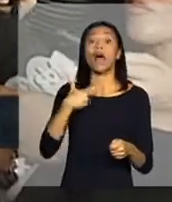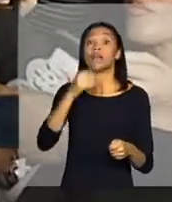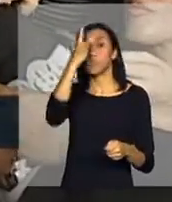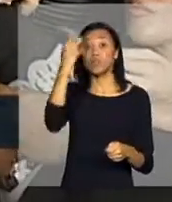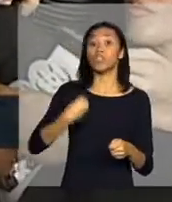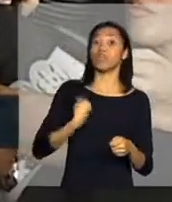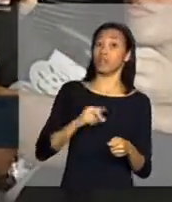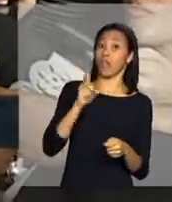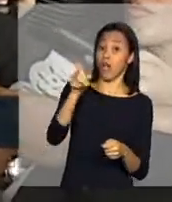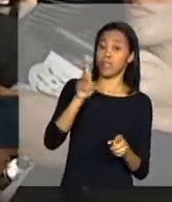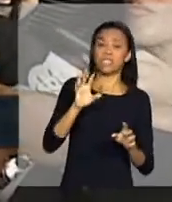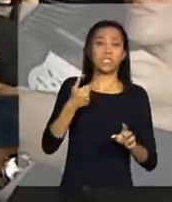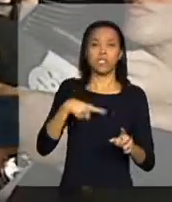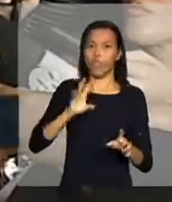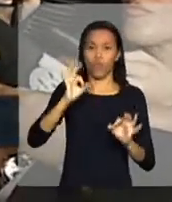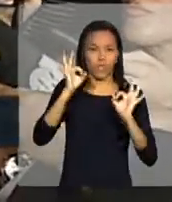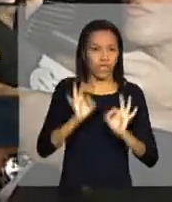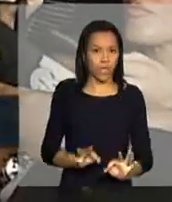E se não forem devidas,